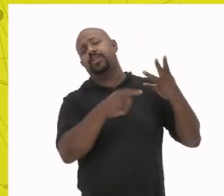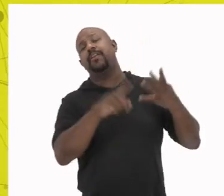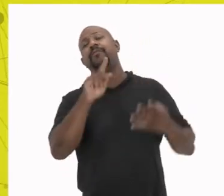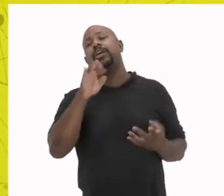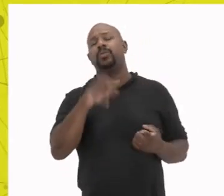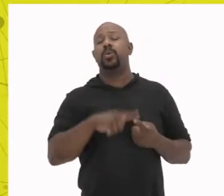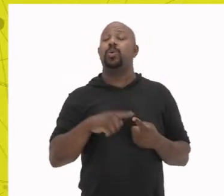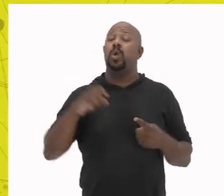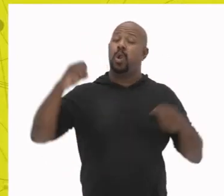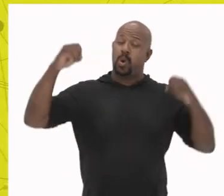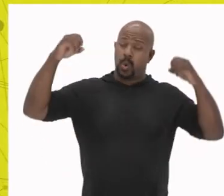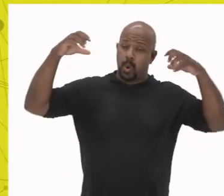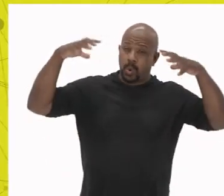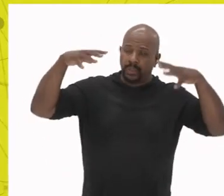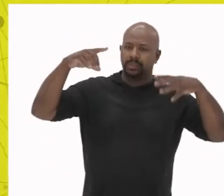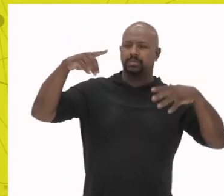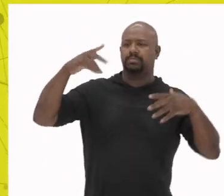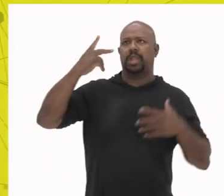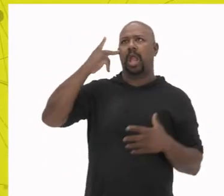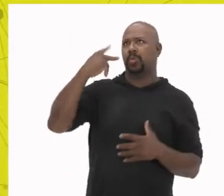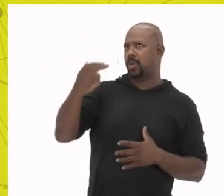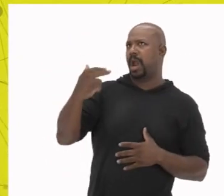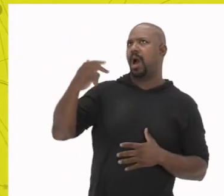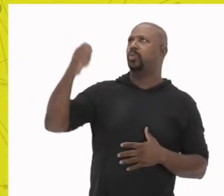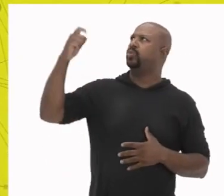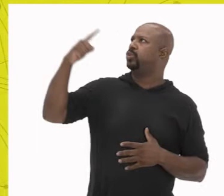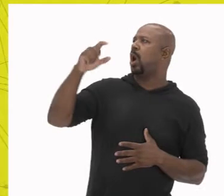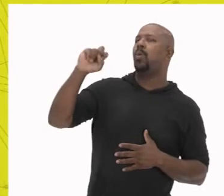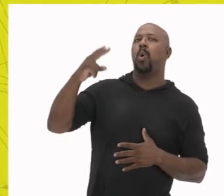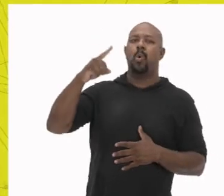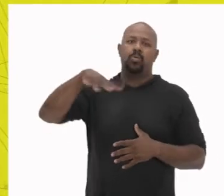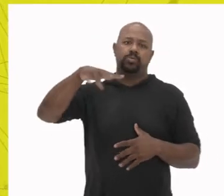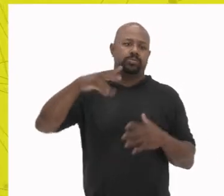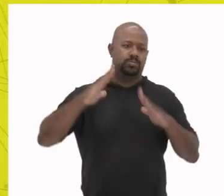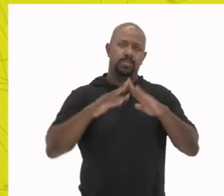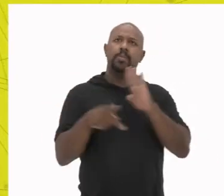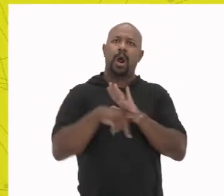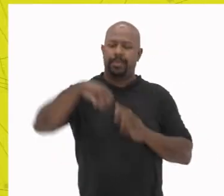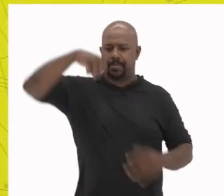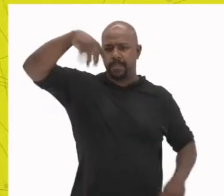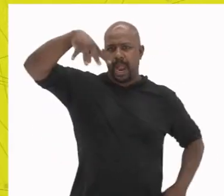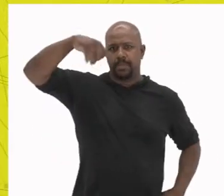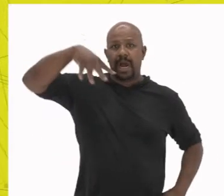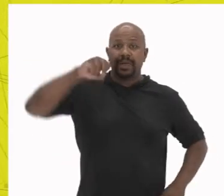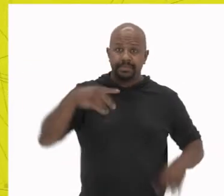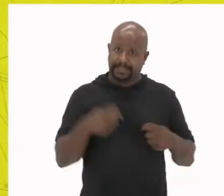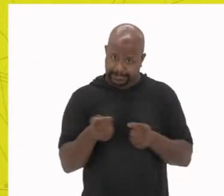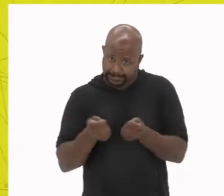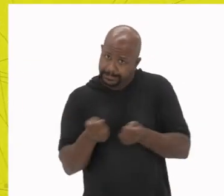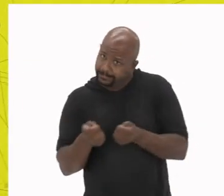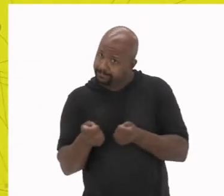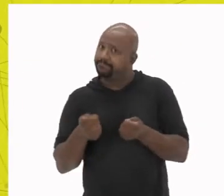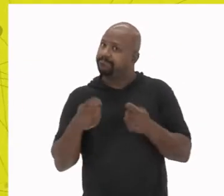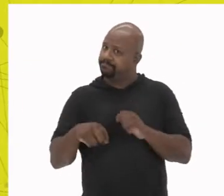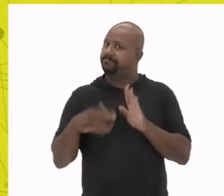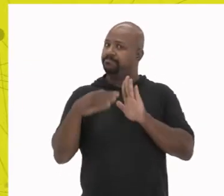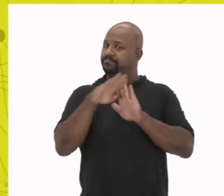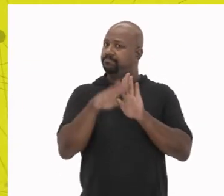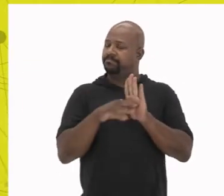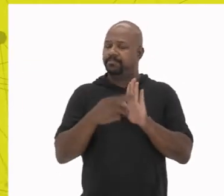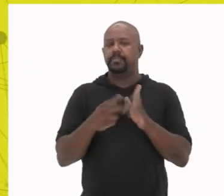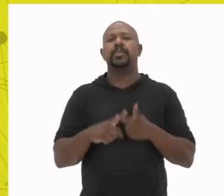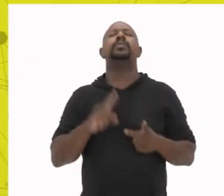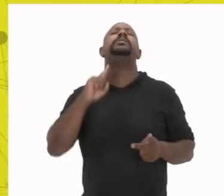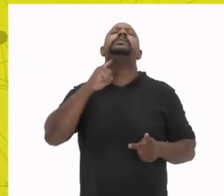principais fatores. Luz, tanto a natural quanto a artificial, se essa não estiver regulada conforme as indicações do